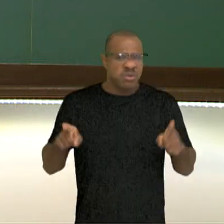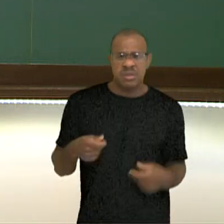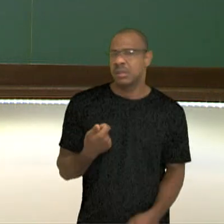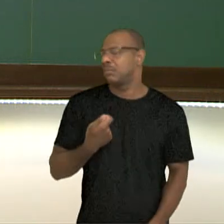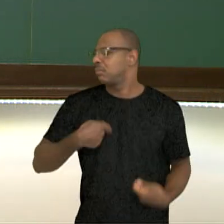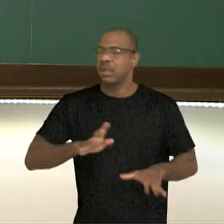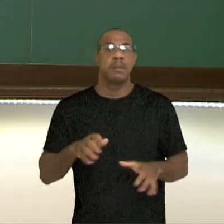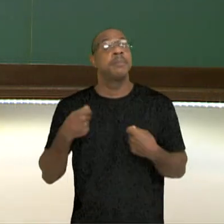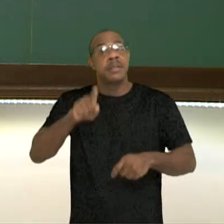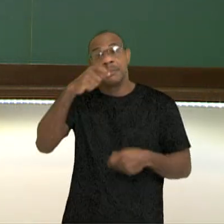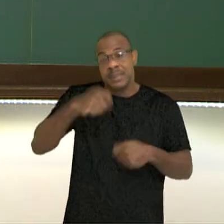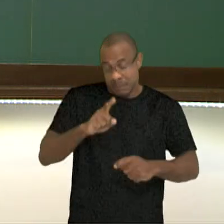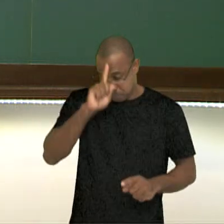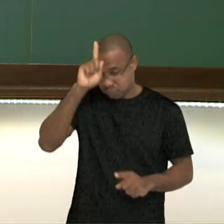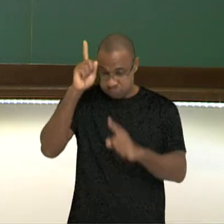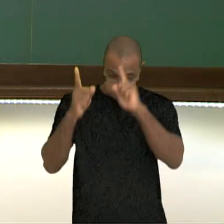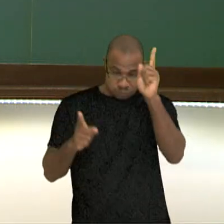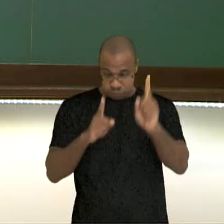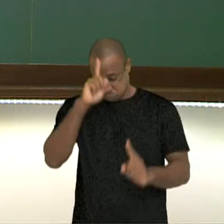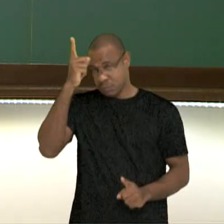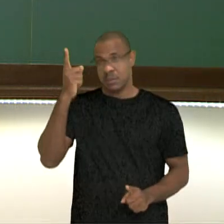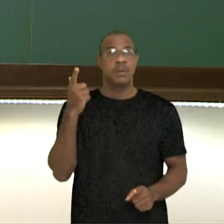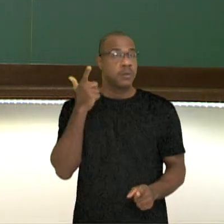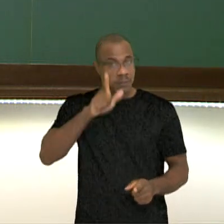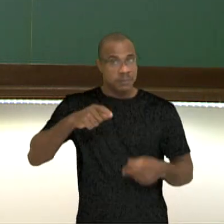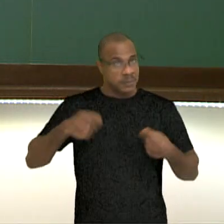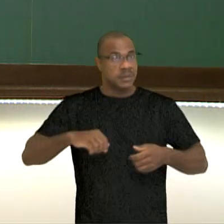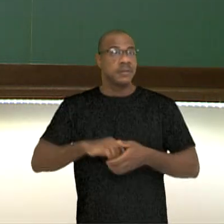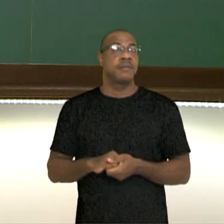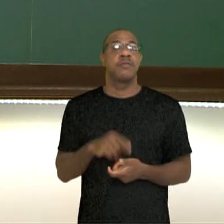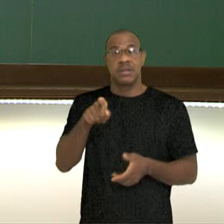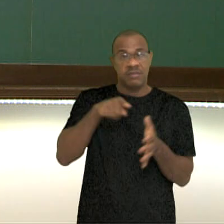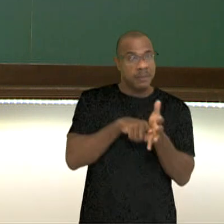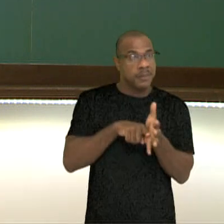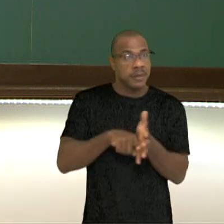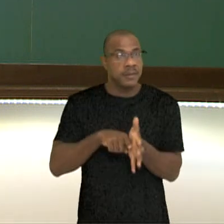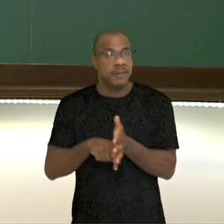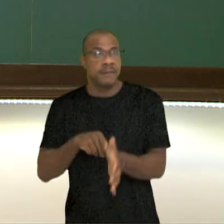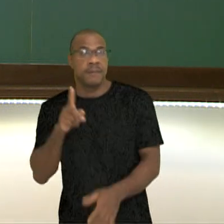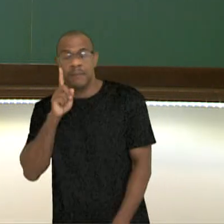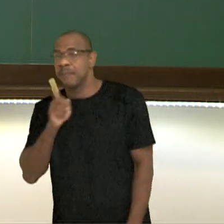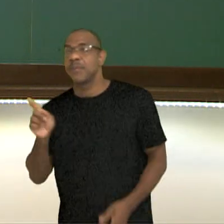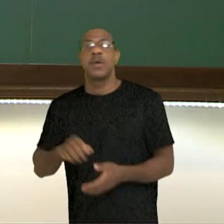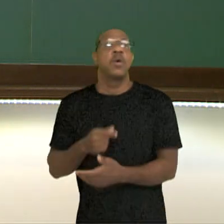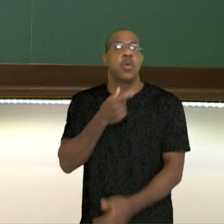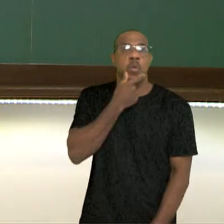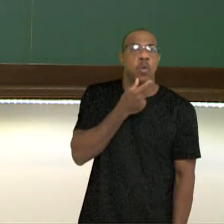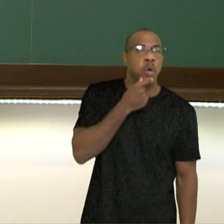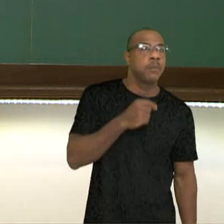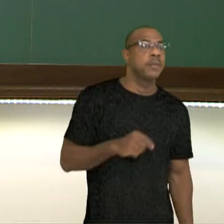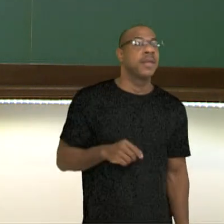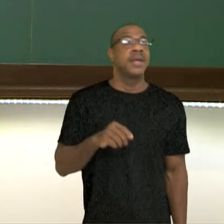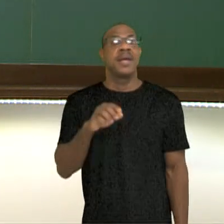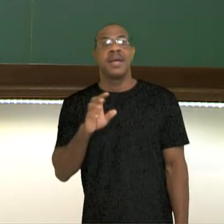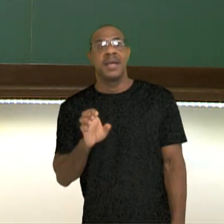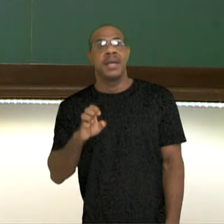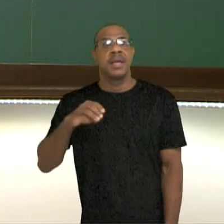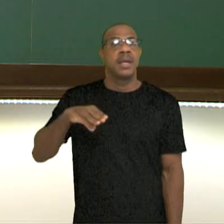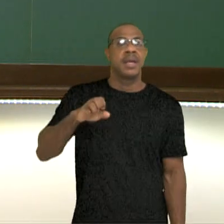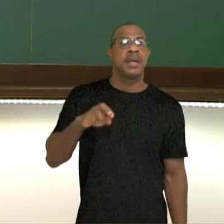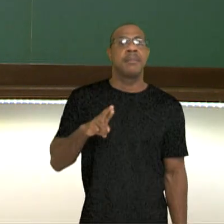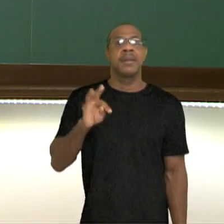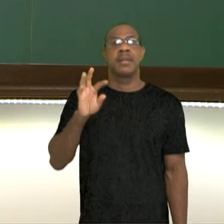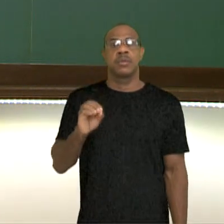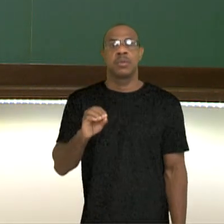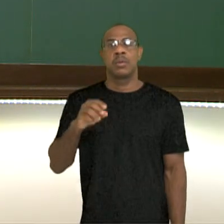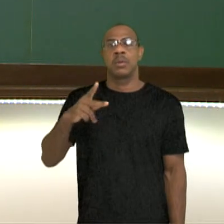ser criativo. Vou deixar aqui para você pesquisar Hermeto Pascoal. É um músico contemporâneo que trabalha com música